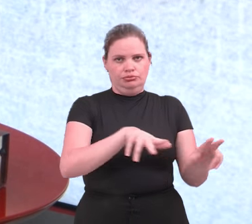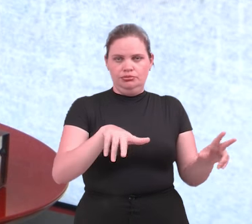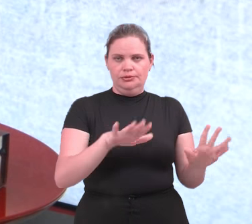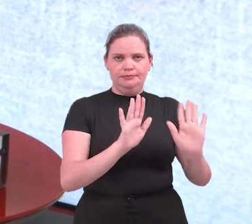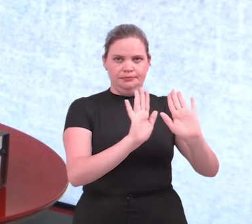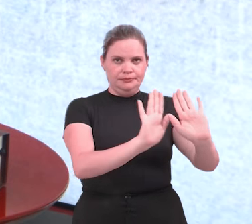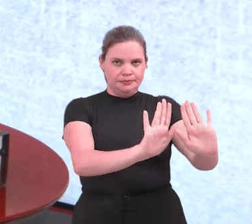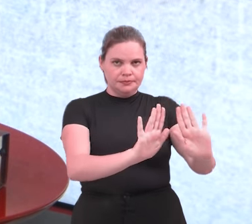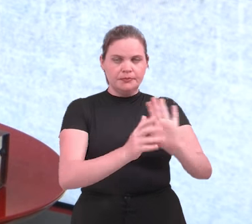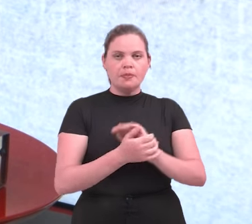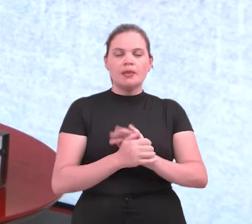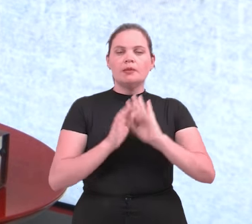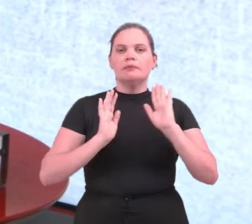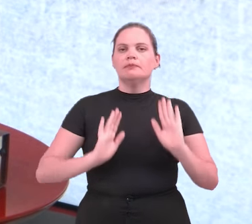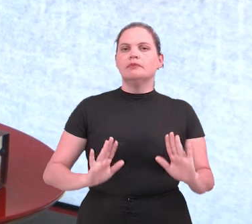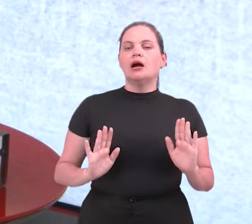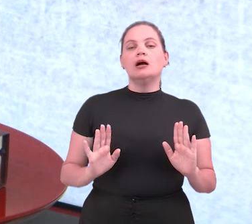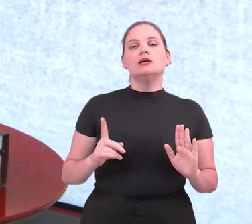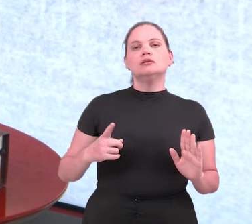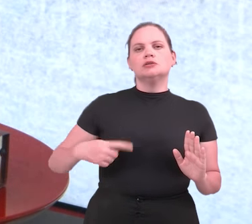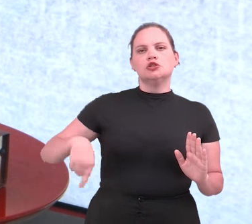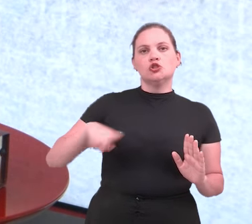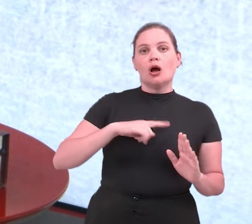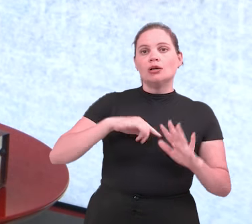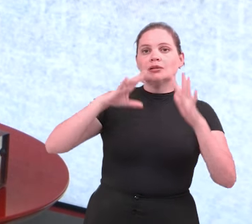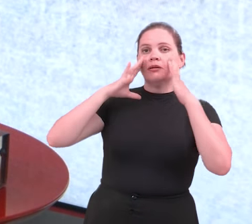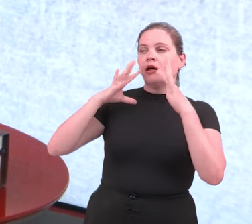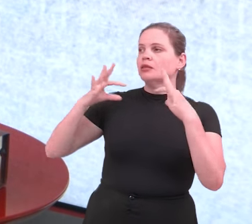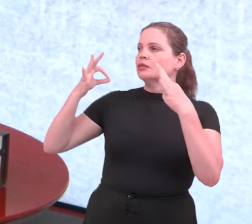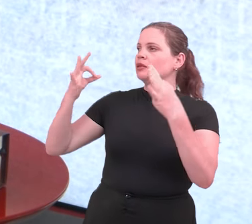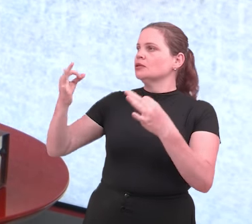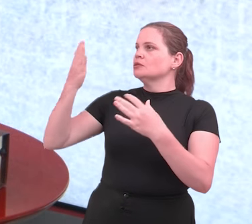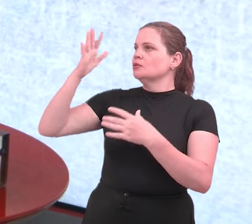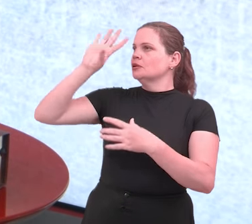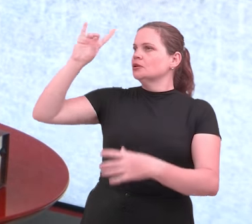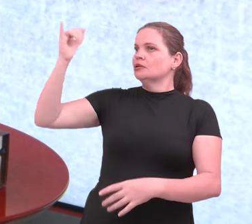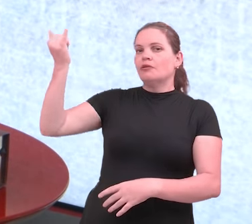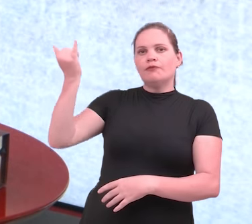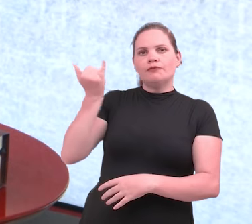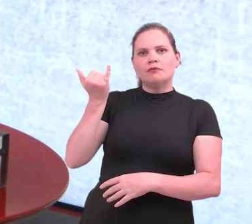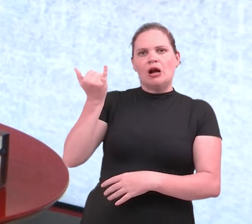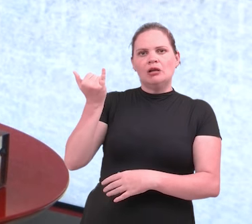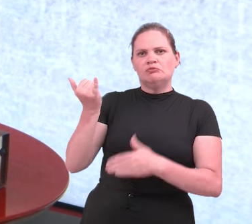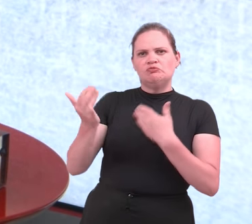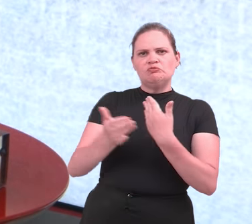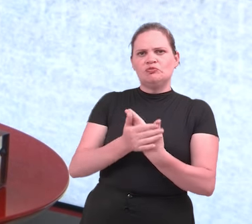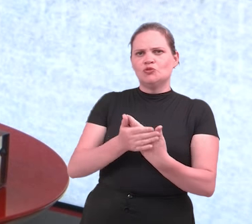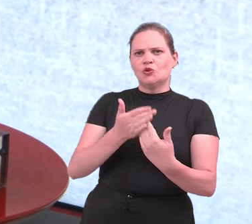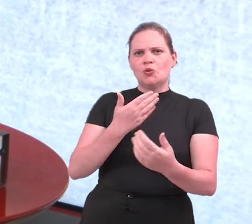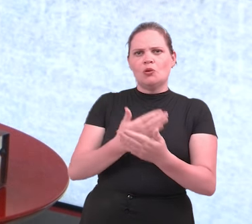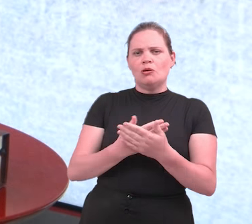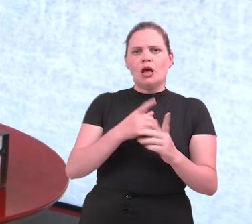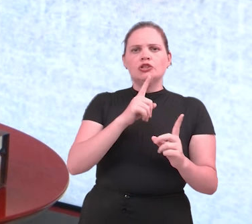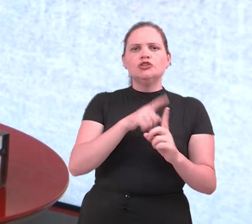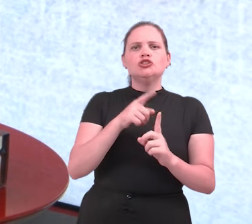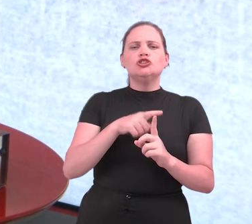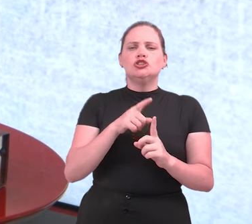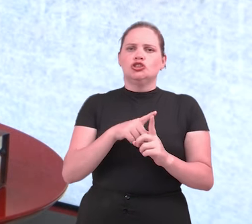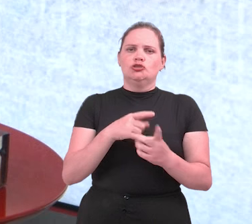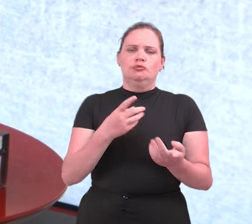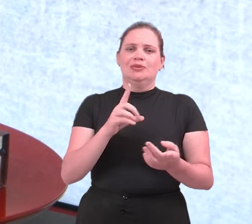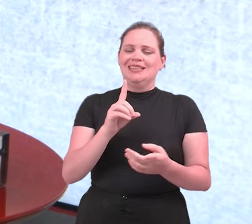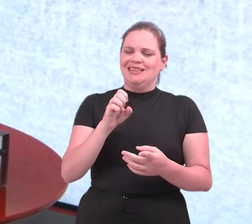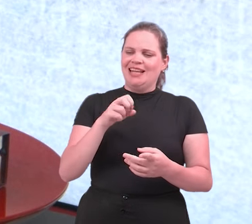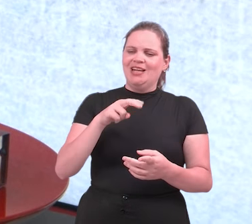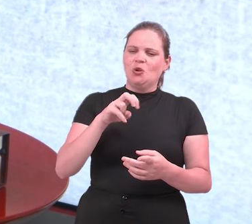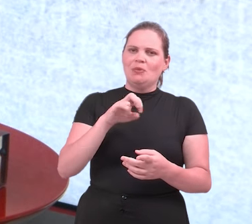bíblica. Assim sendo, todos aqueles que dão ouvidos à voz de Deus, independentemente da denominação religiosa a